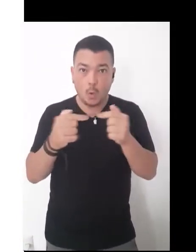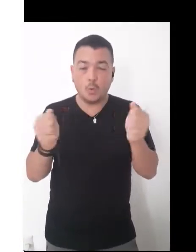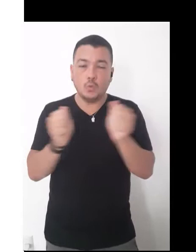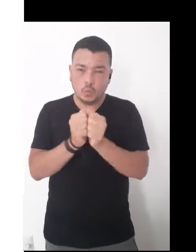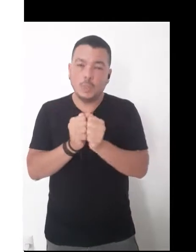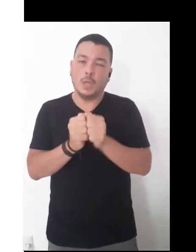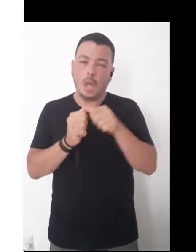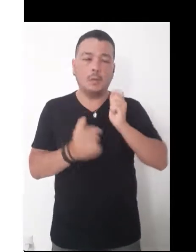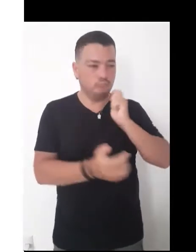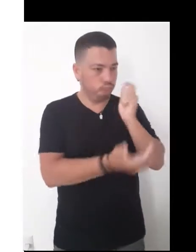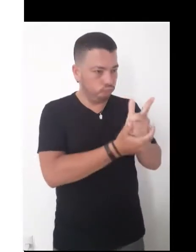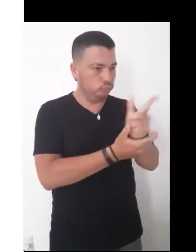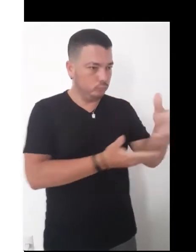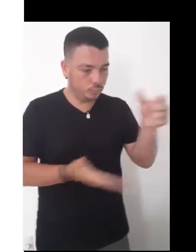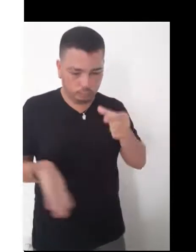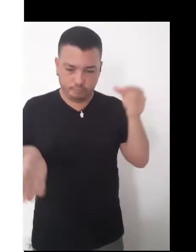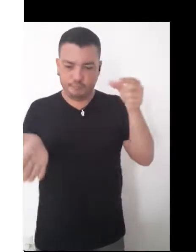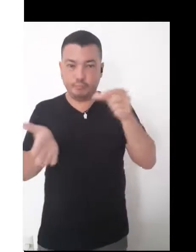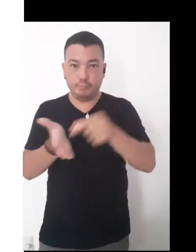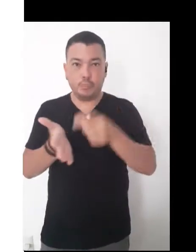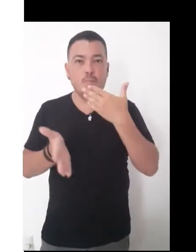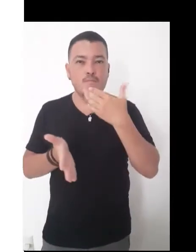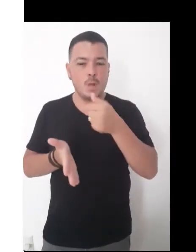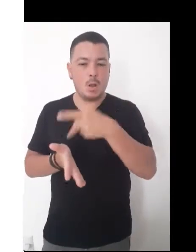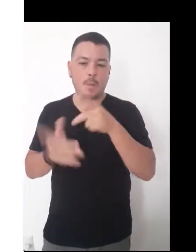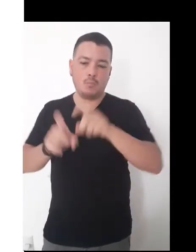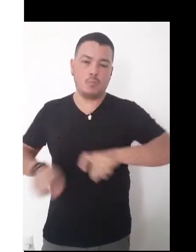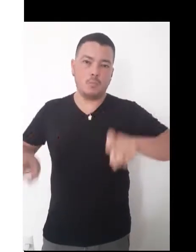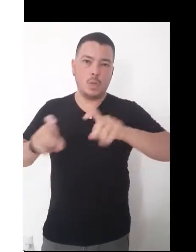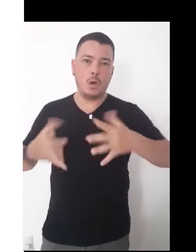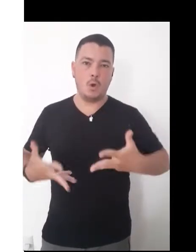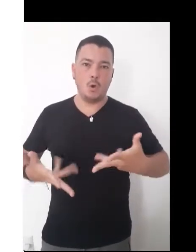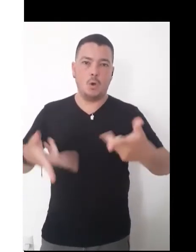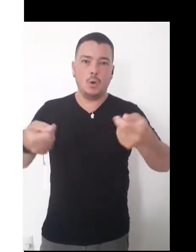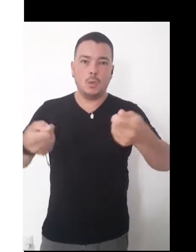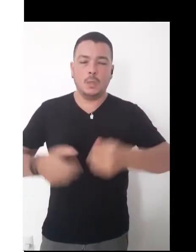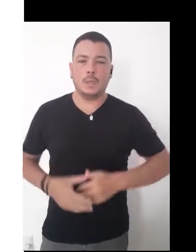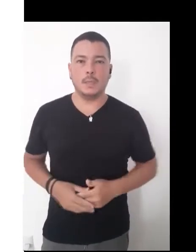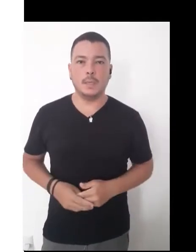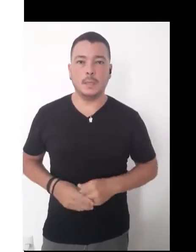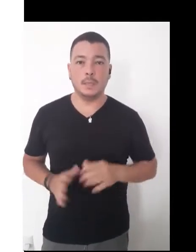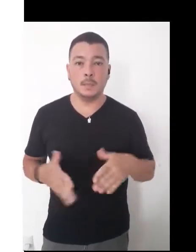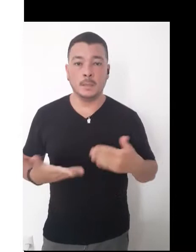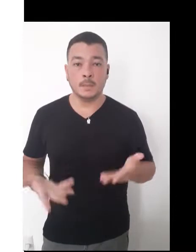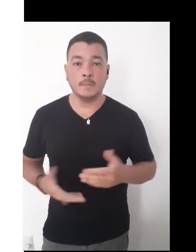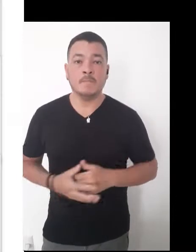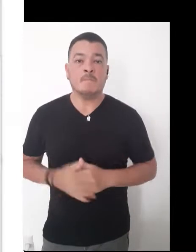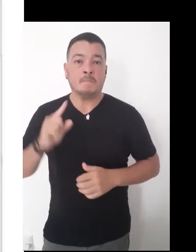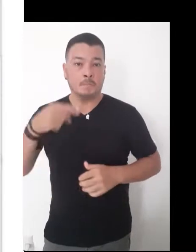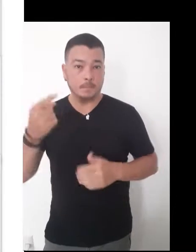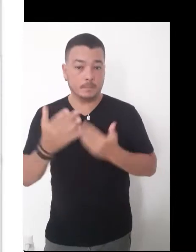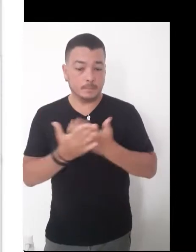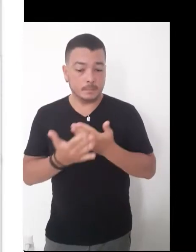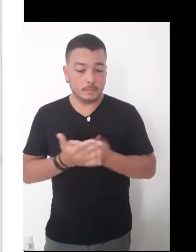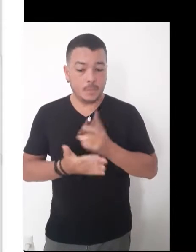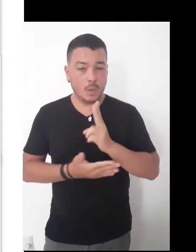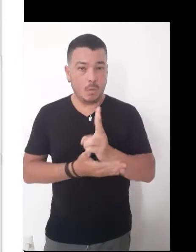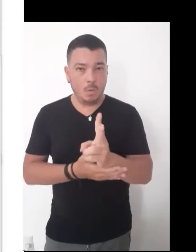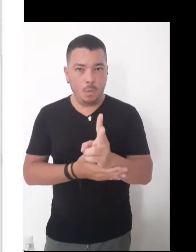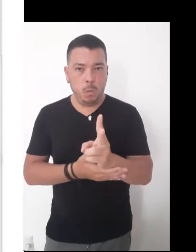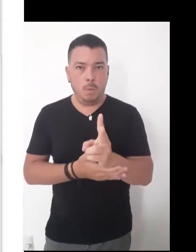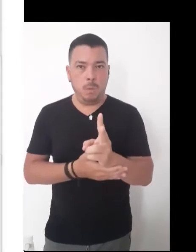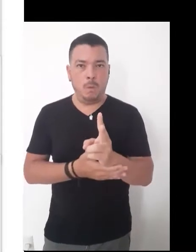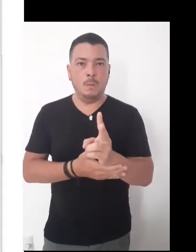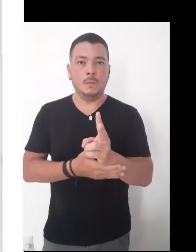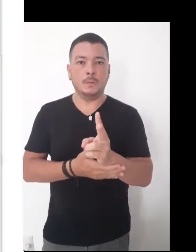lá e compro uma memória e tenho como melhorar o meu computador. Então é isso, pessoal. Próxima aula eu vou dar continuidade falando um pouquinho